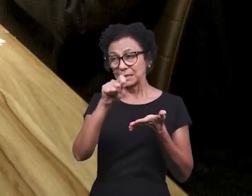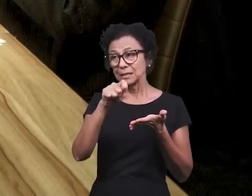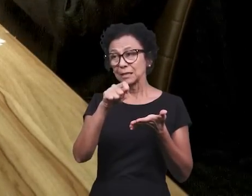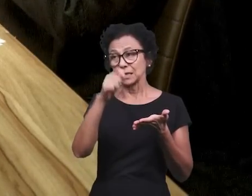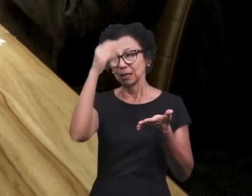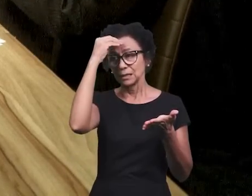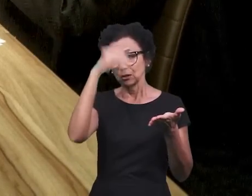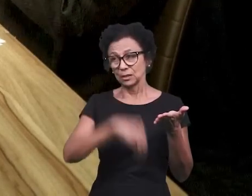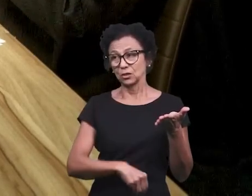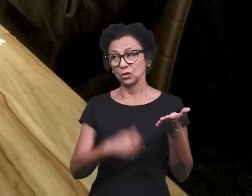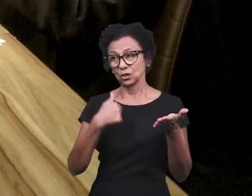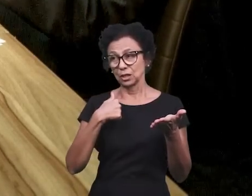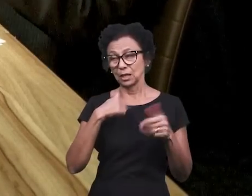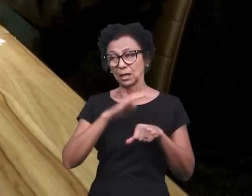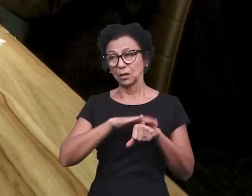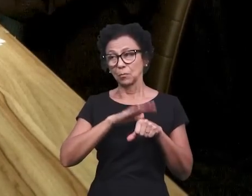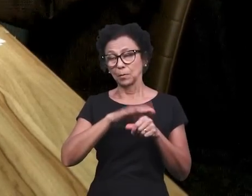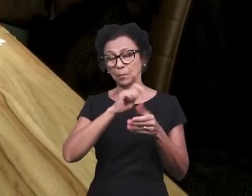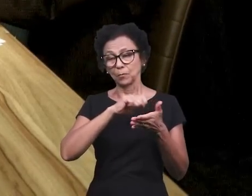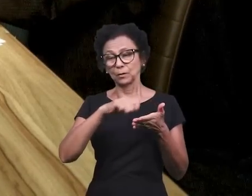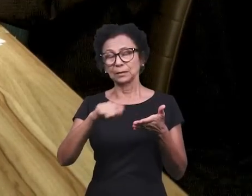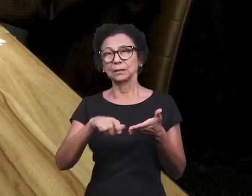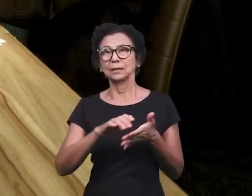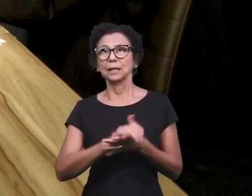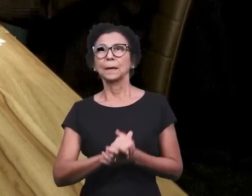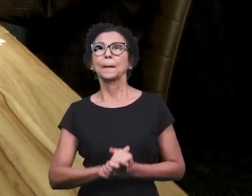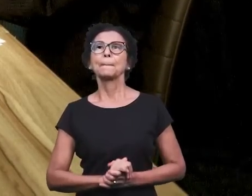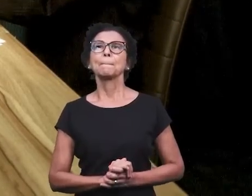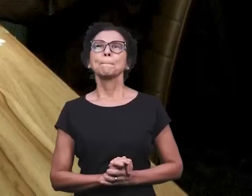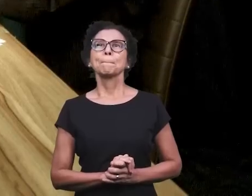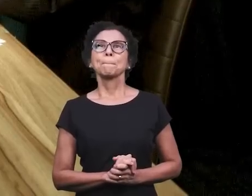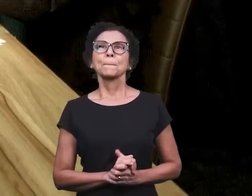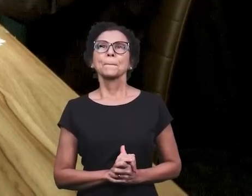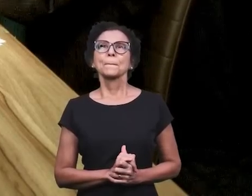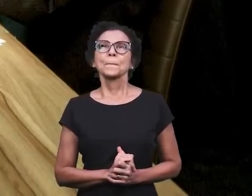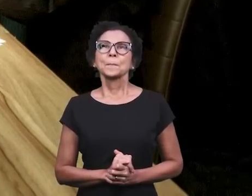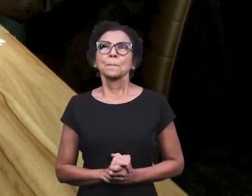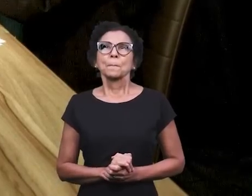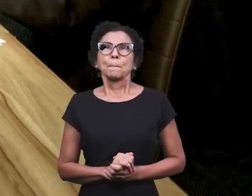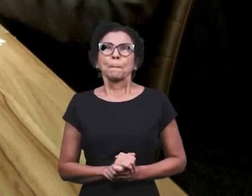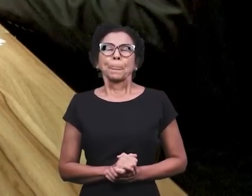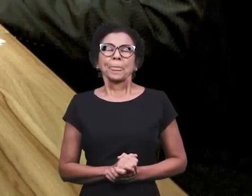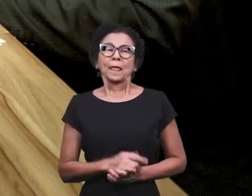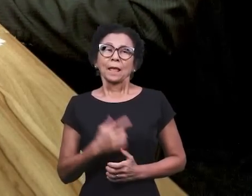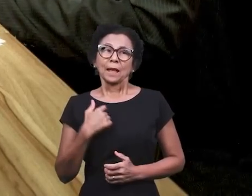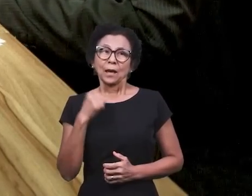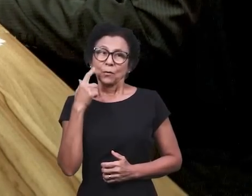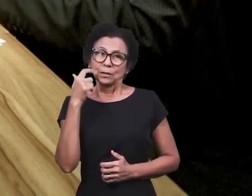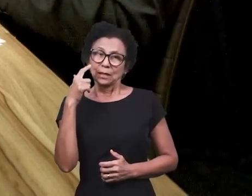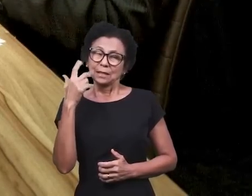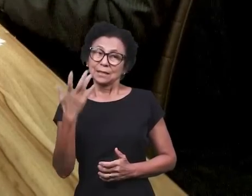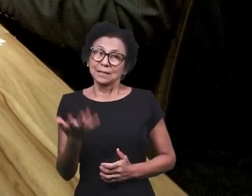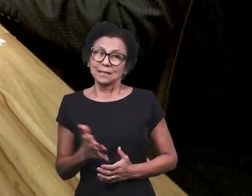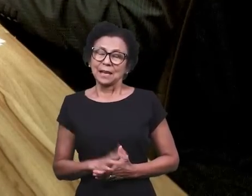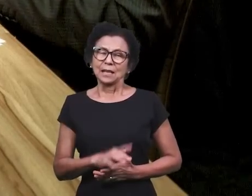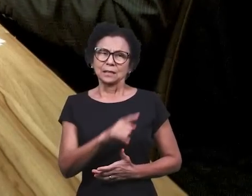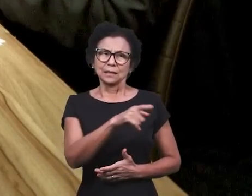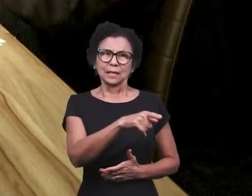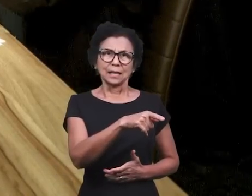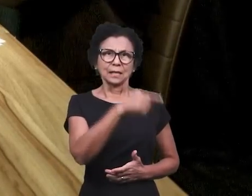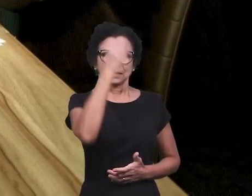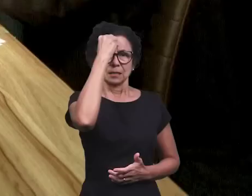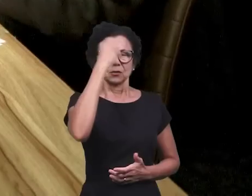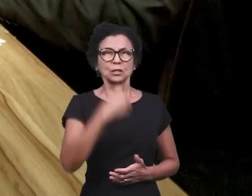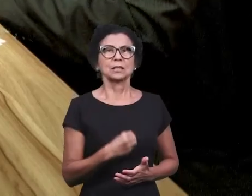Eu, como o interessado, deveria levar um termo para ele, para que ele assinasse e fosse a desistência